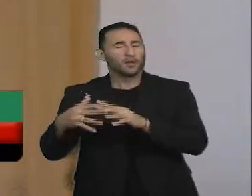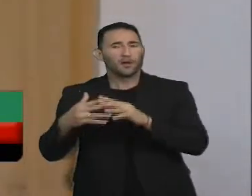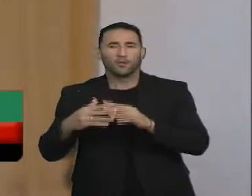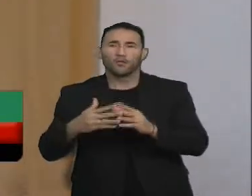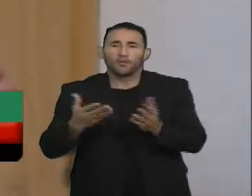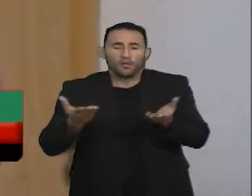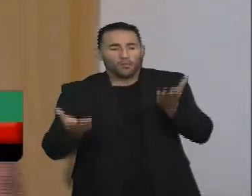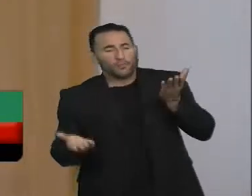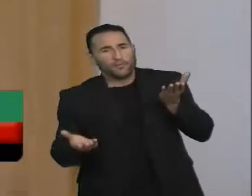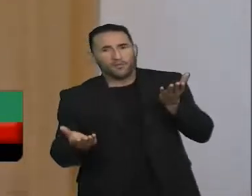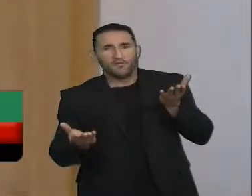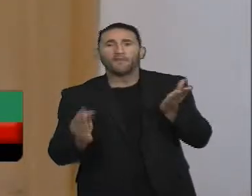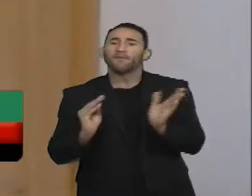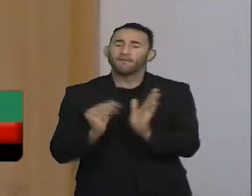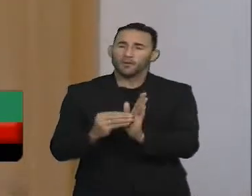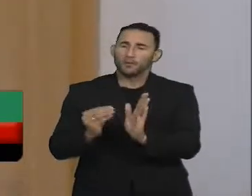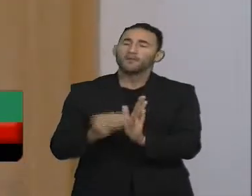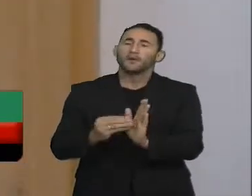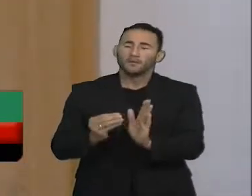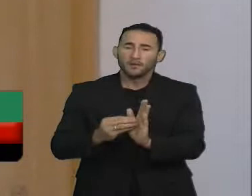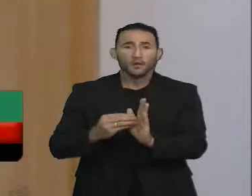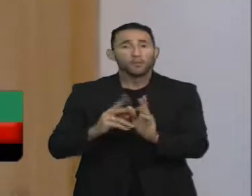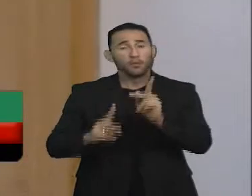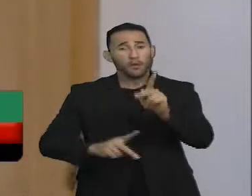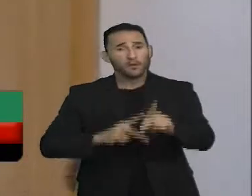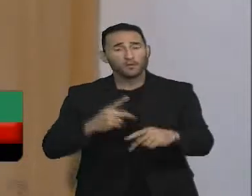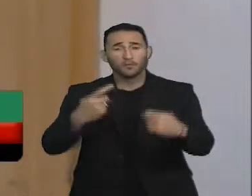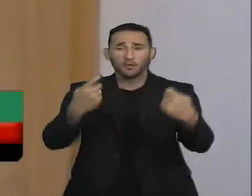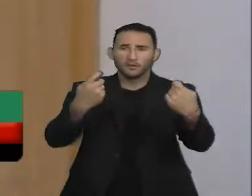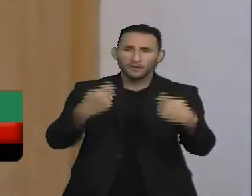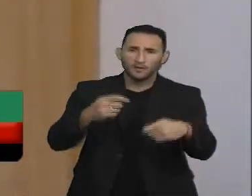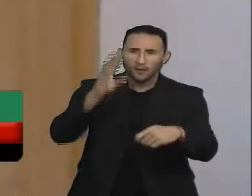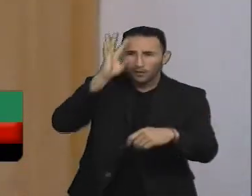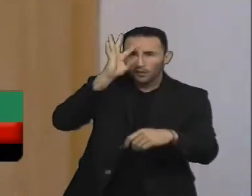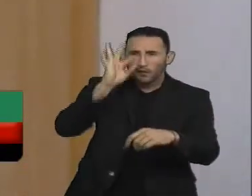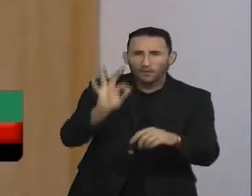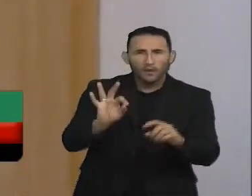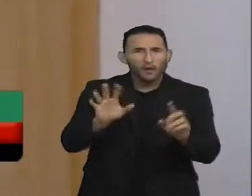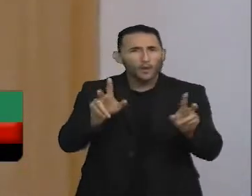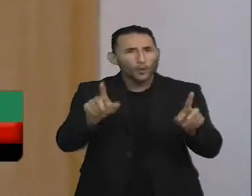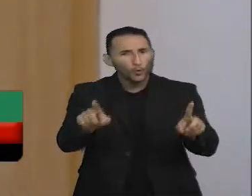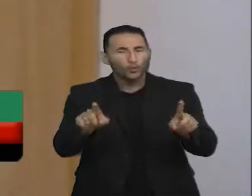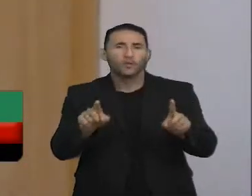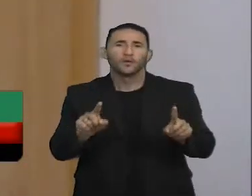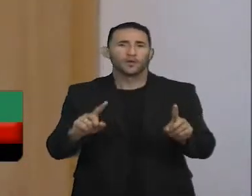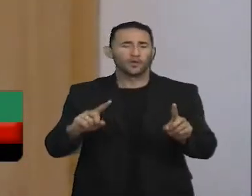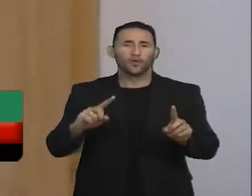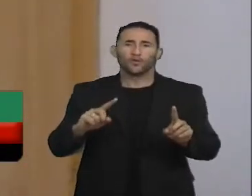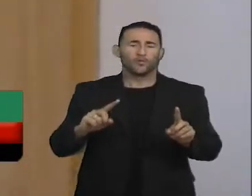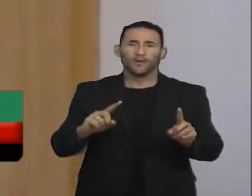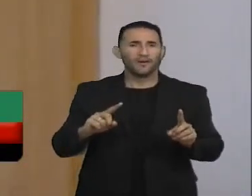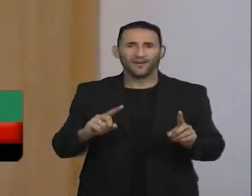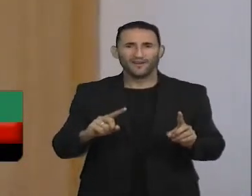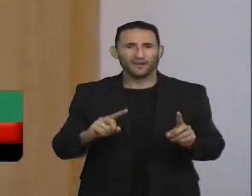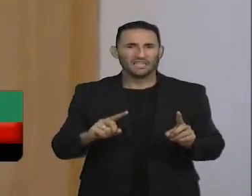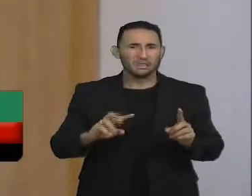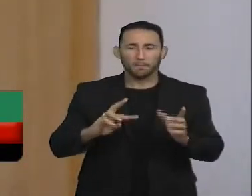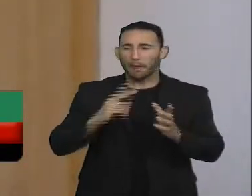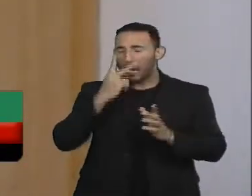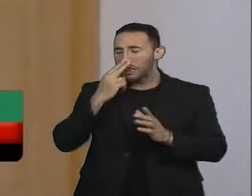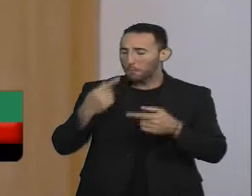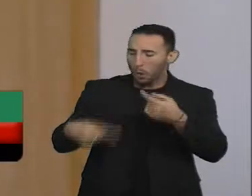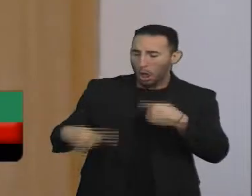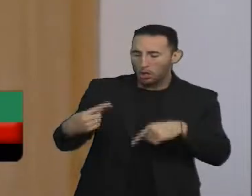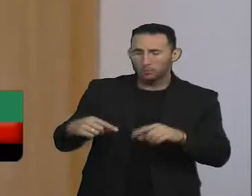faltar mesmo. Então, o povo tem que se ligar nessa história aí e ver que isso não é coisa de político, é coisa